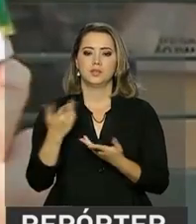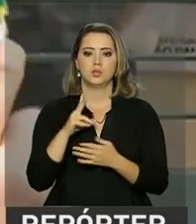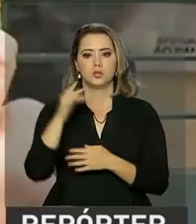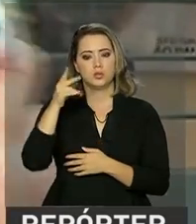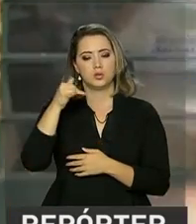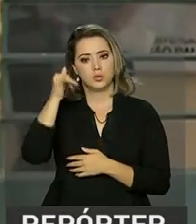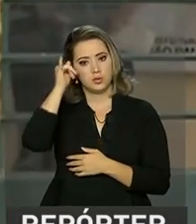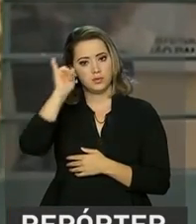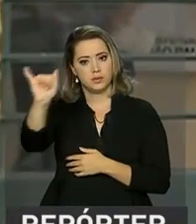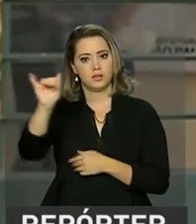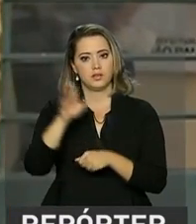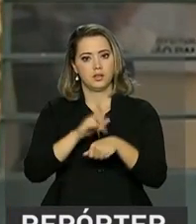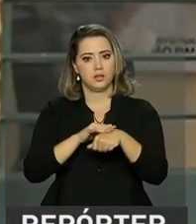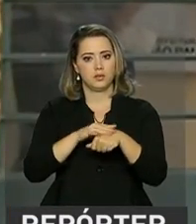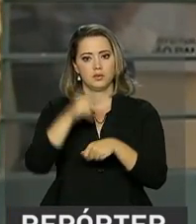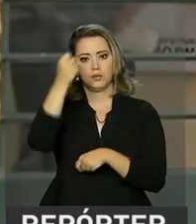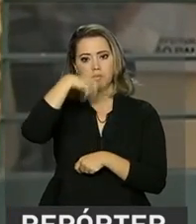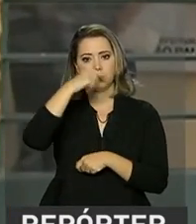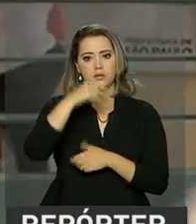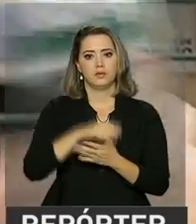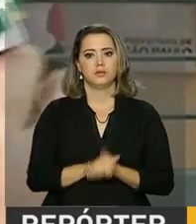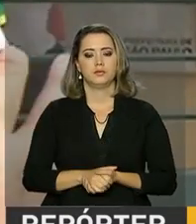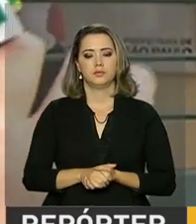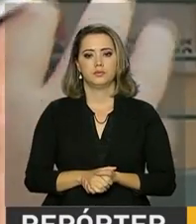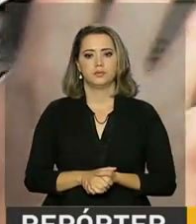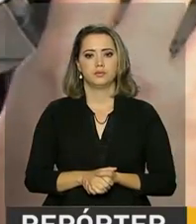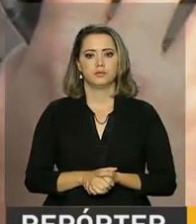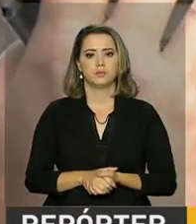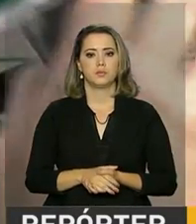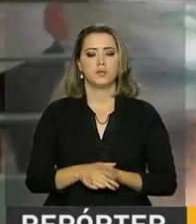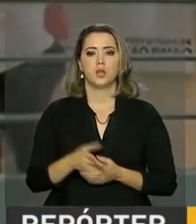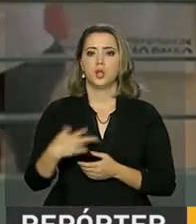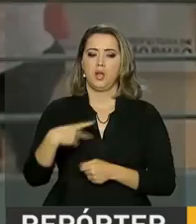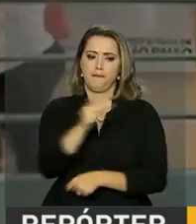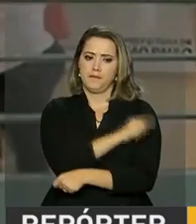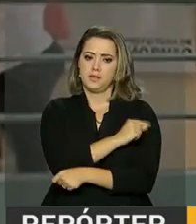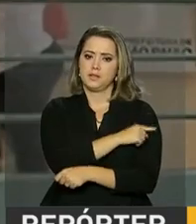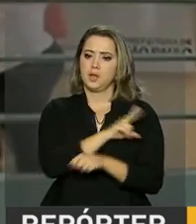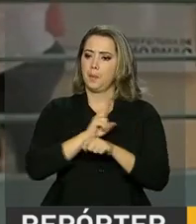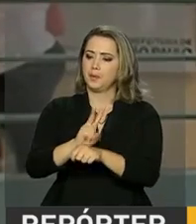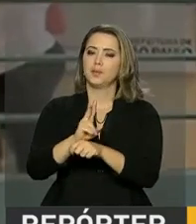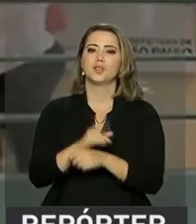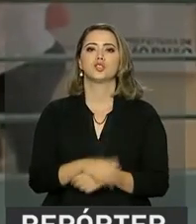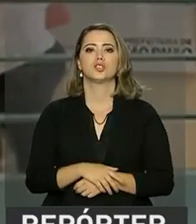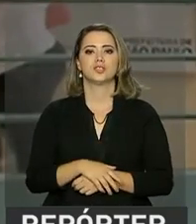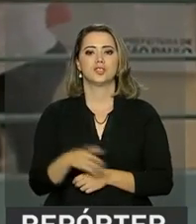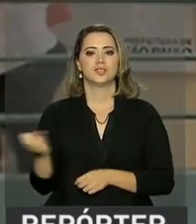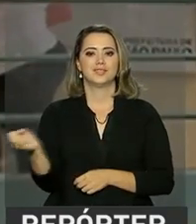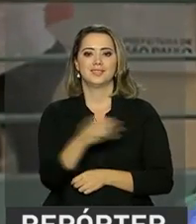uma nova gripe Agora vou tomar hoje vou tomar na vacina fica protegida fica